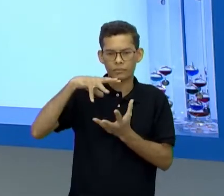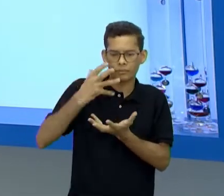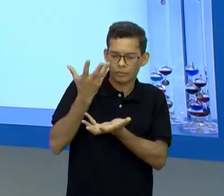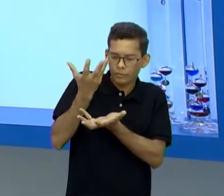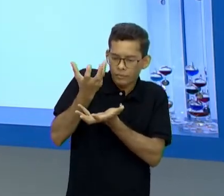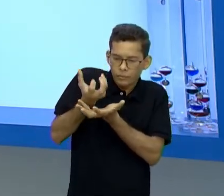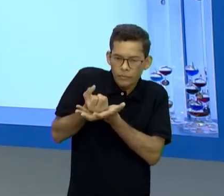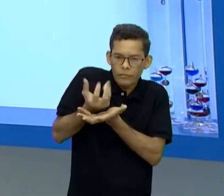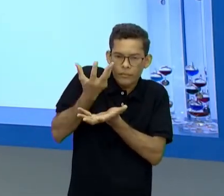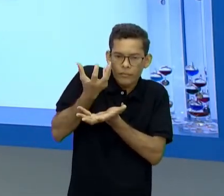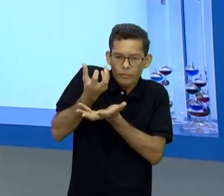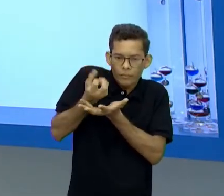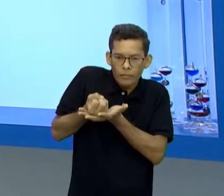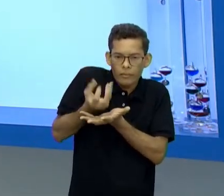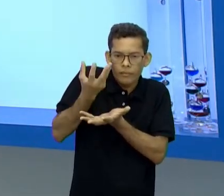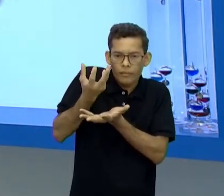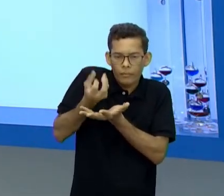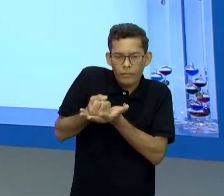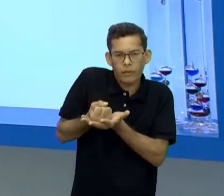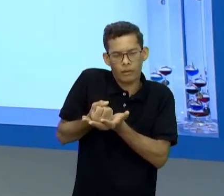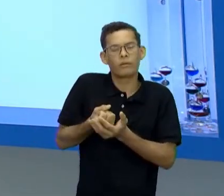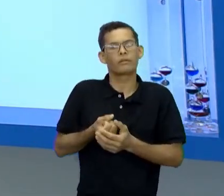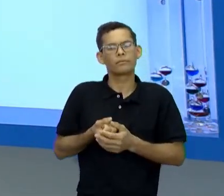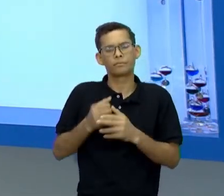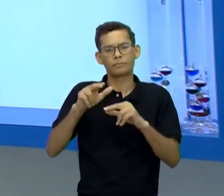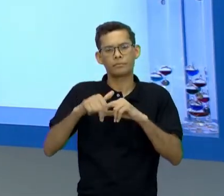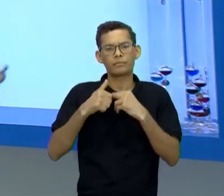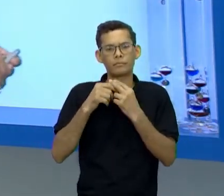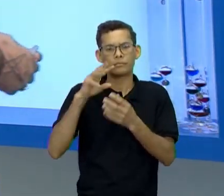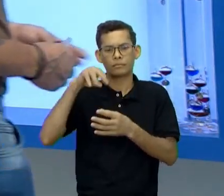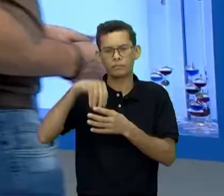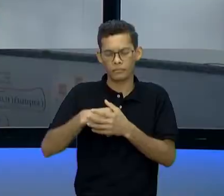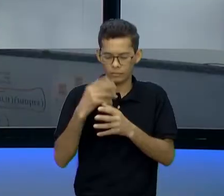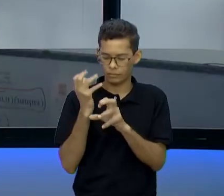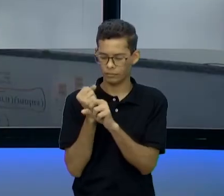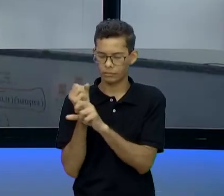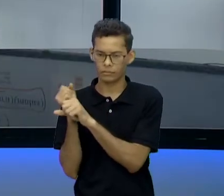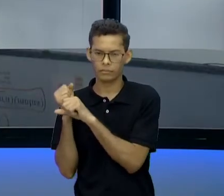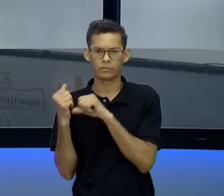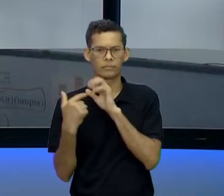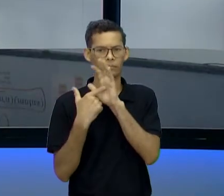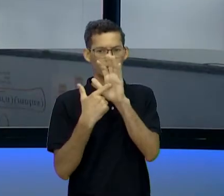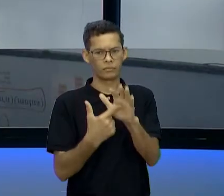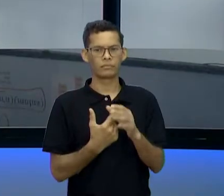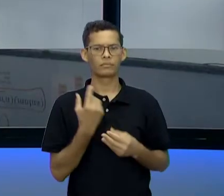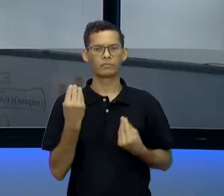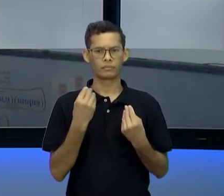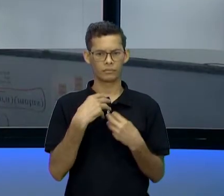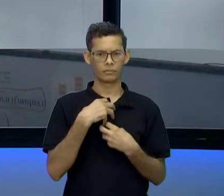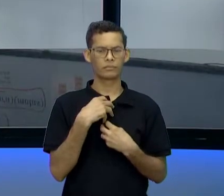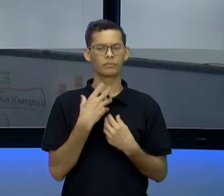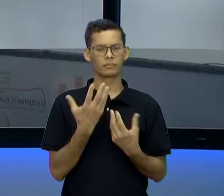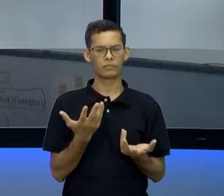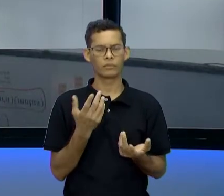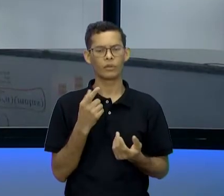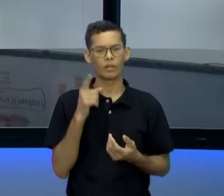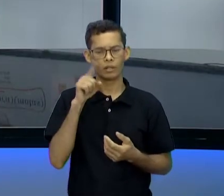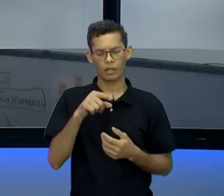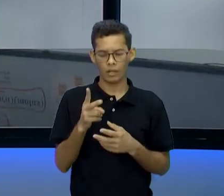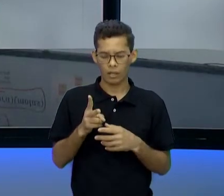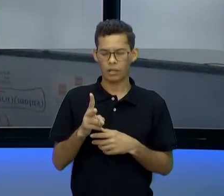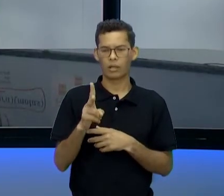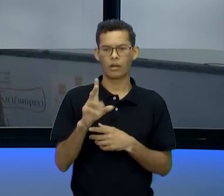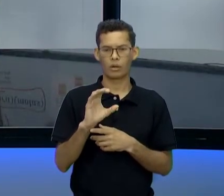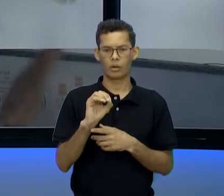ter um caráter de força restauradora, devido a gente fez aqui os cálculos que mostramos, que aí o K é a constante e o R seria